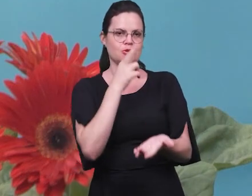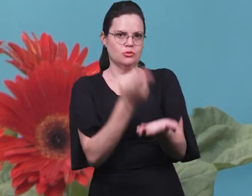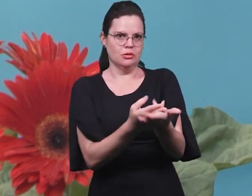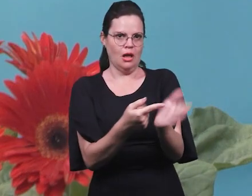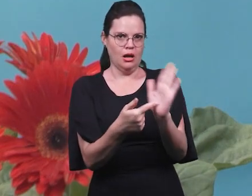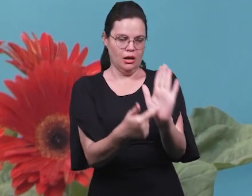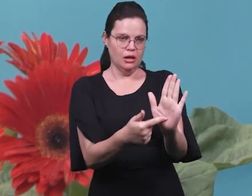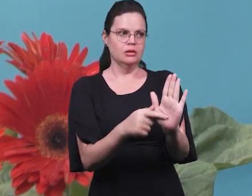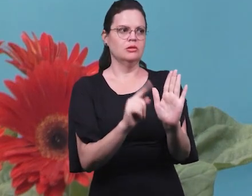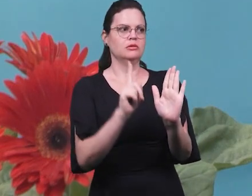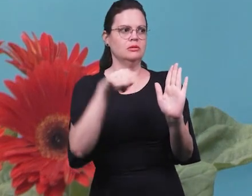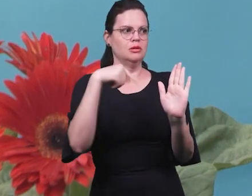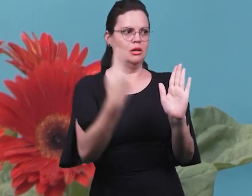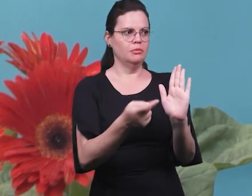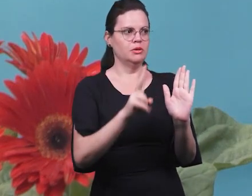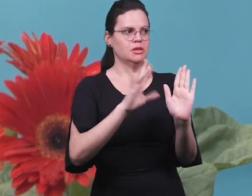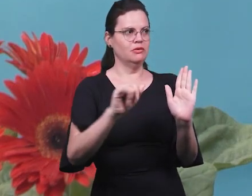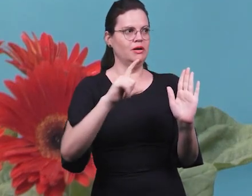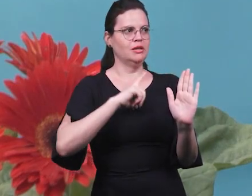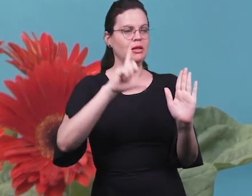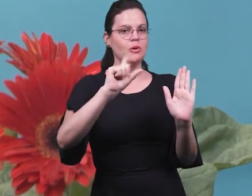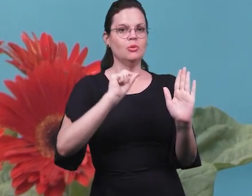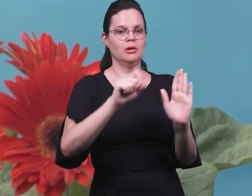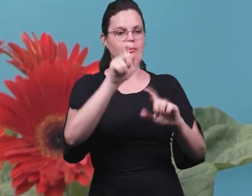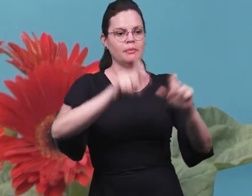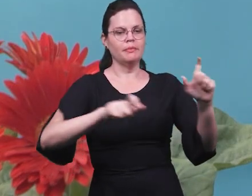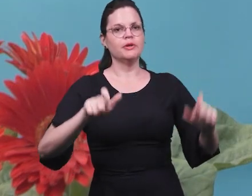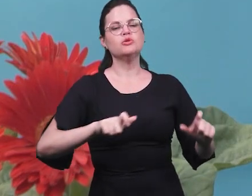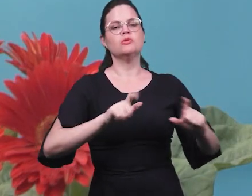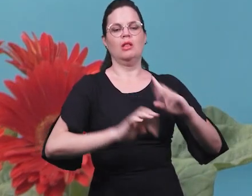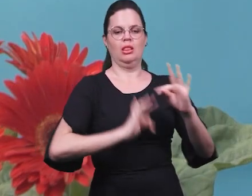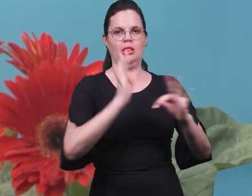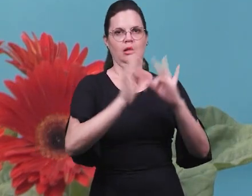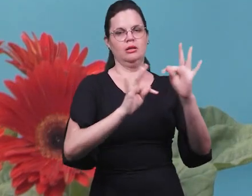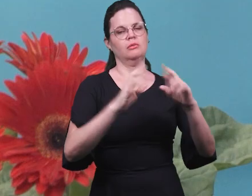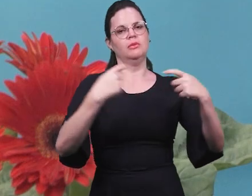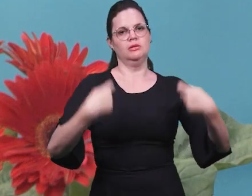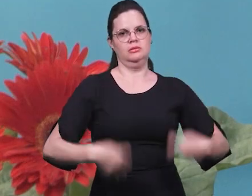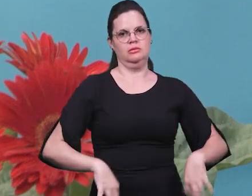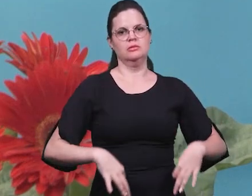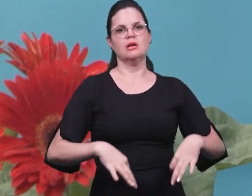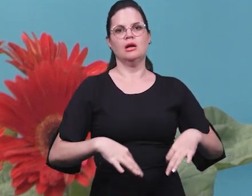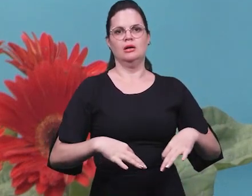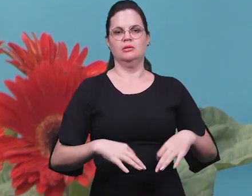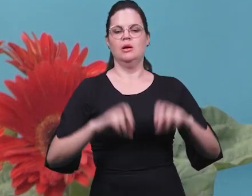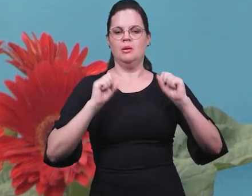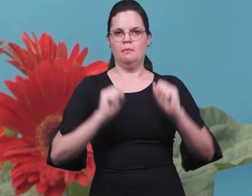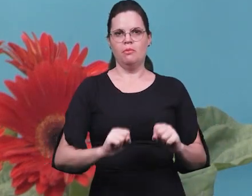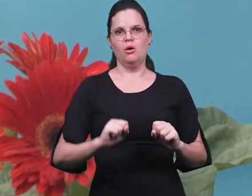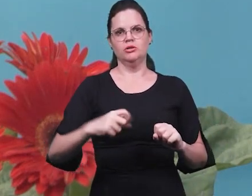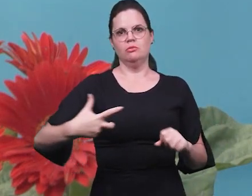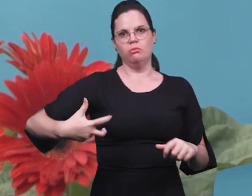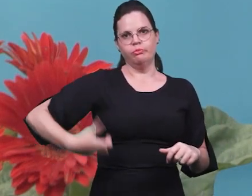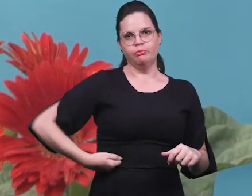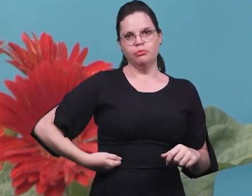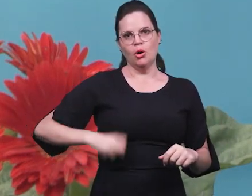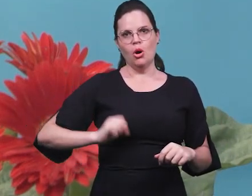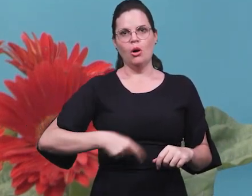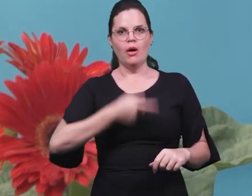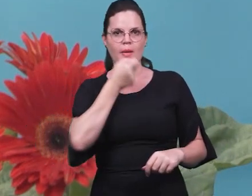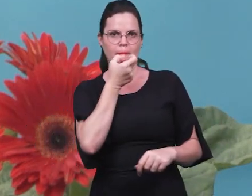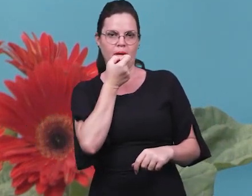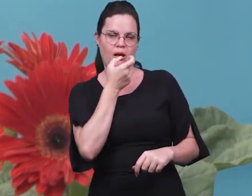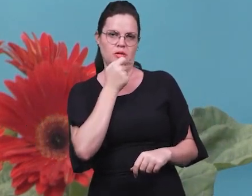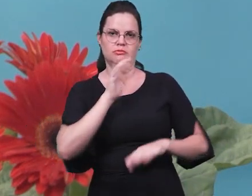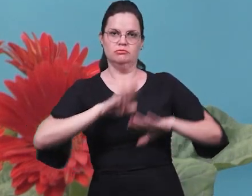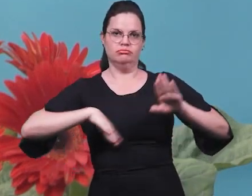com o diagnóstico, o paciente vai realmente ter o tratamento, seja com insulina, seja com o